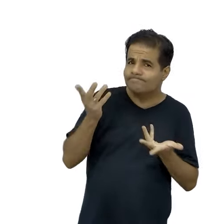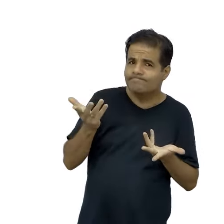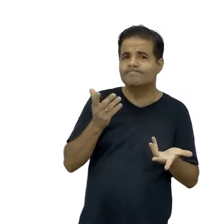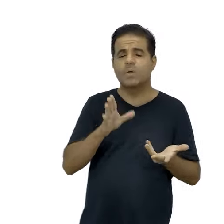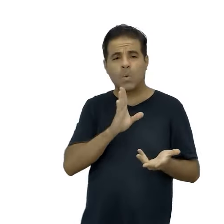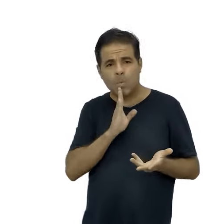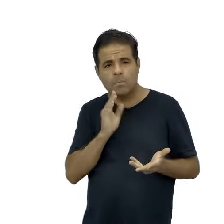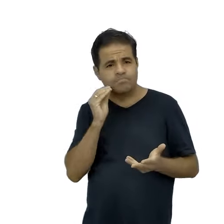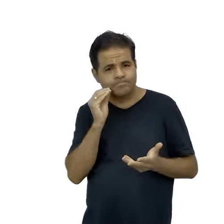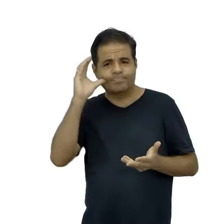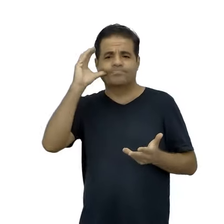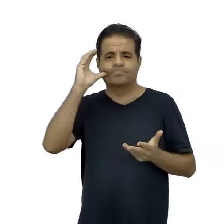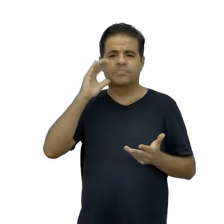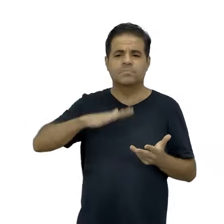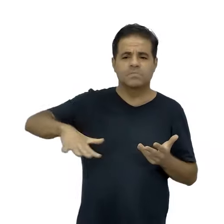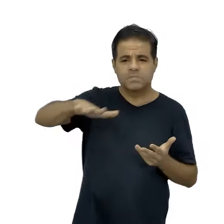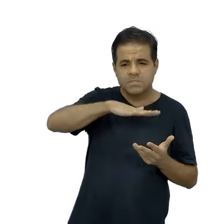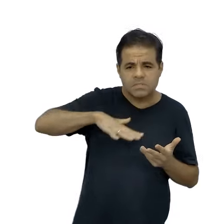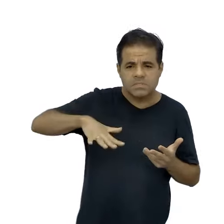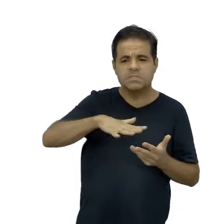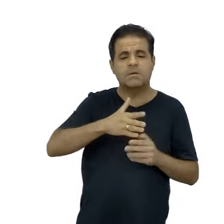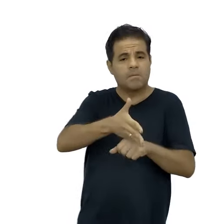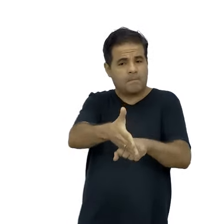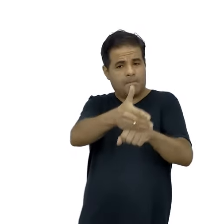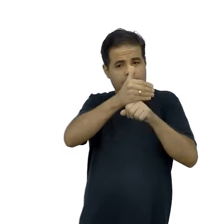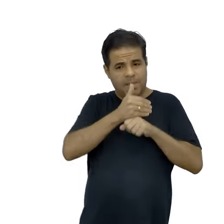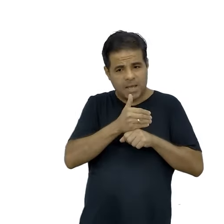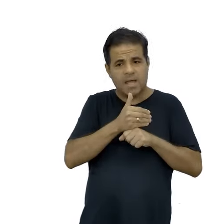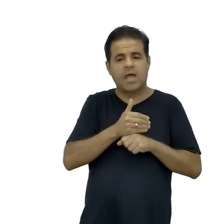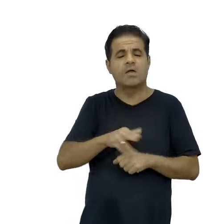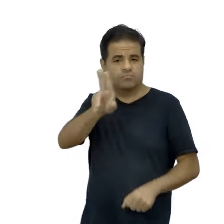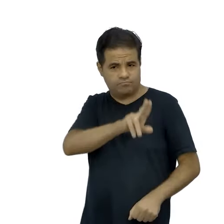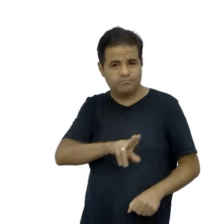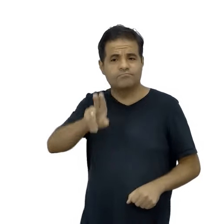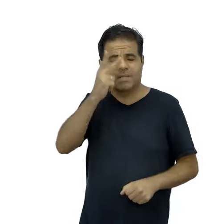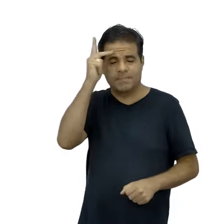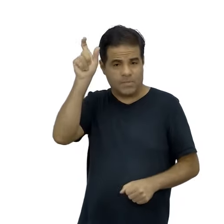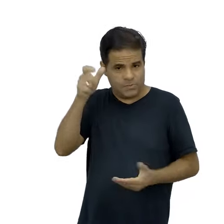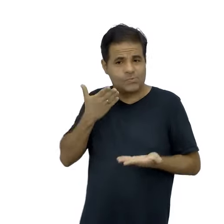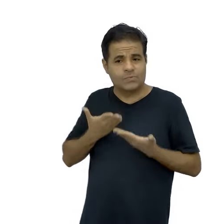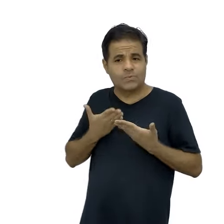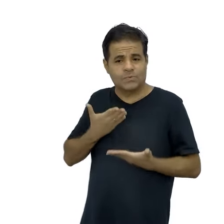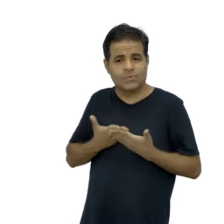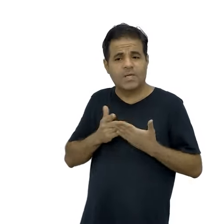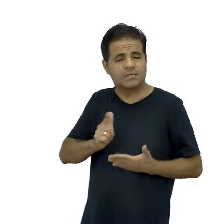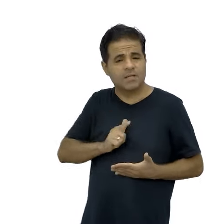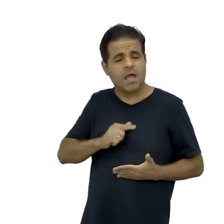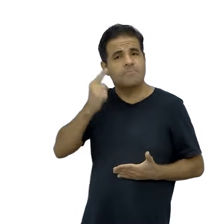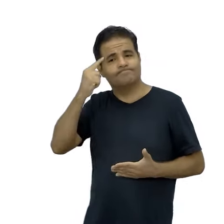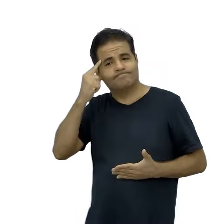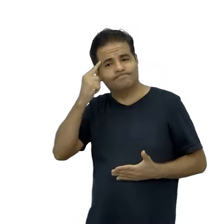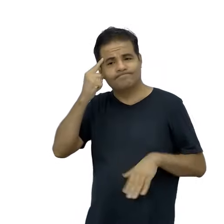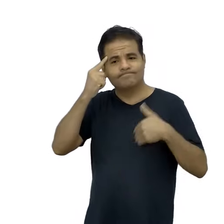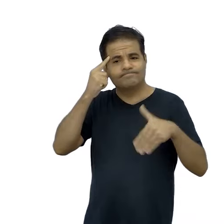desse conhecimento prévio que esse estudante tem, nós temos